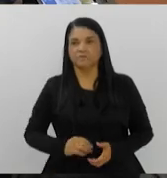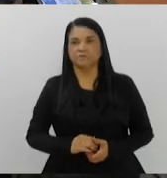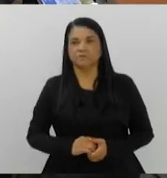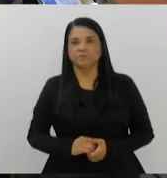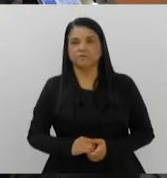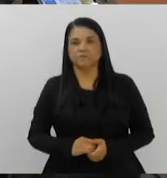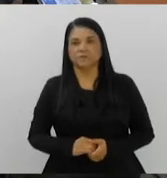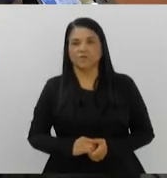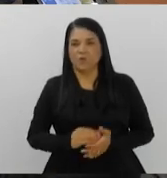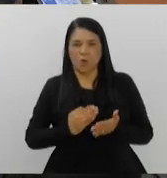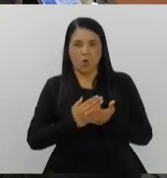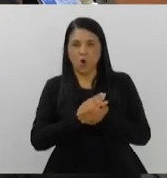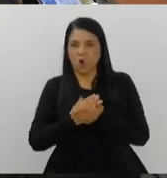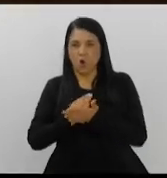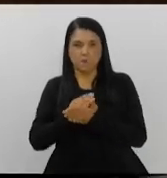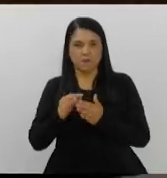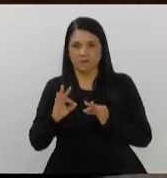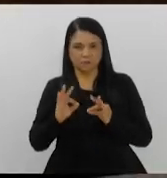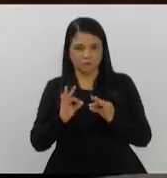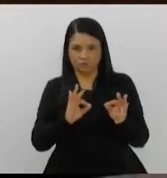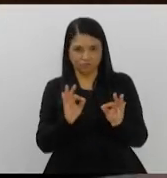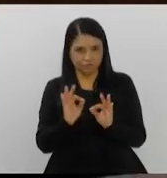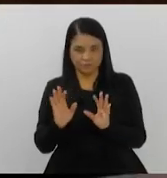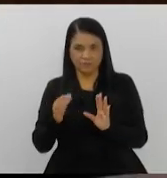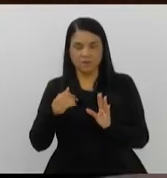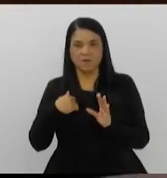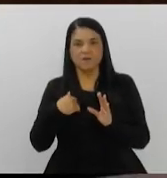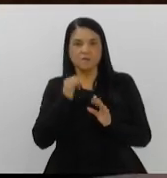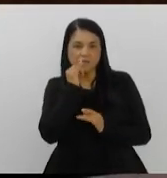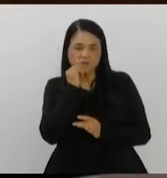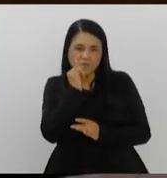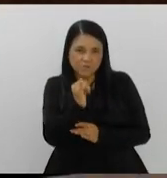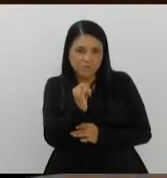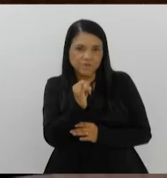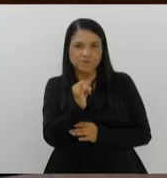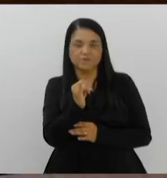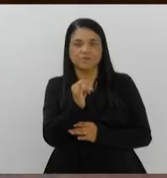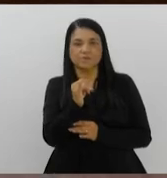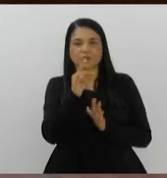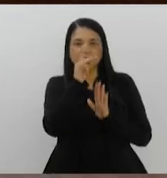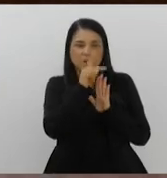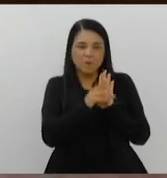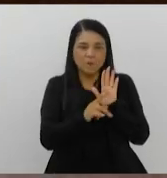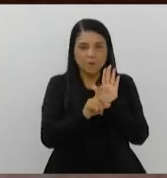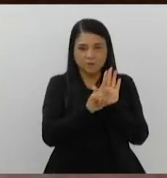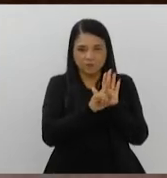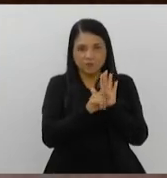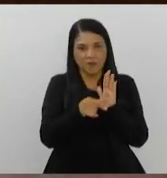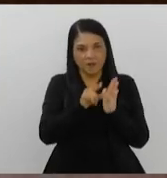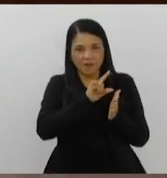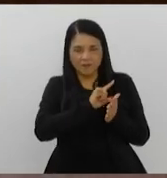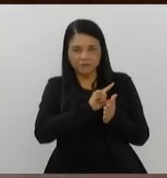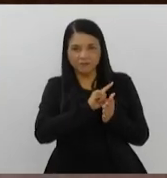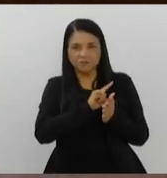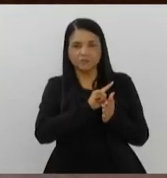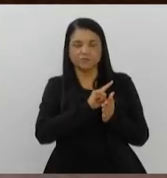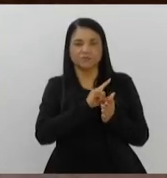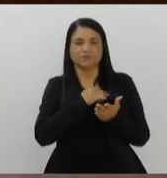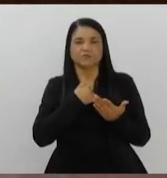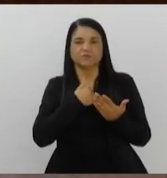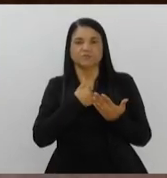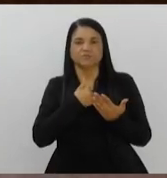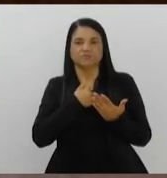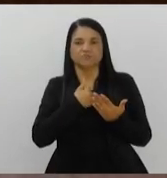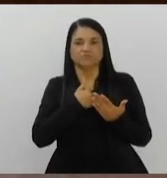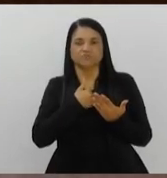não vou perturbar o vosso andamento aqui. Não é só para mencionar, projeto anterior, a gente não se opôs, claro,